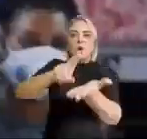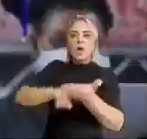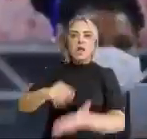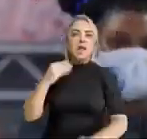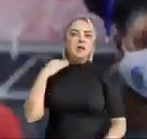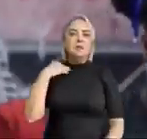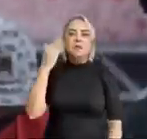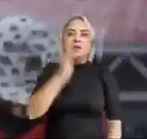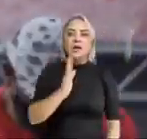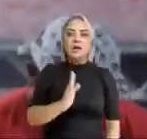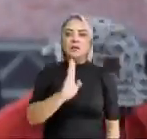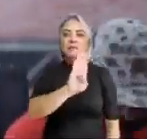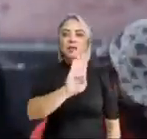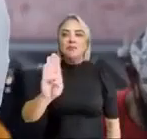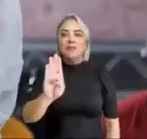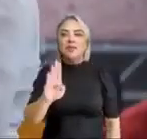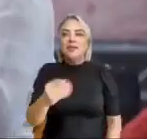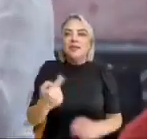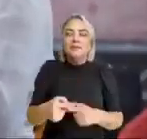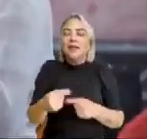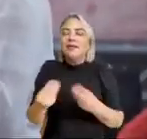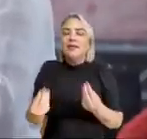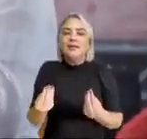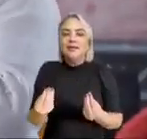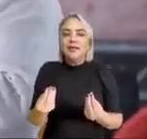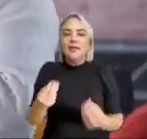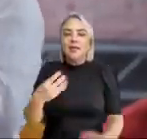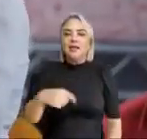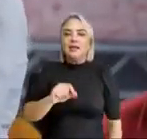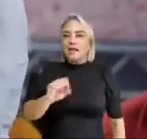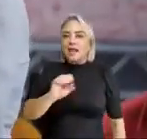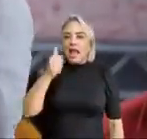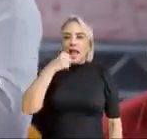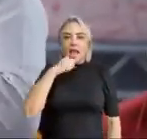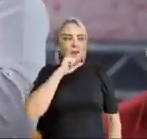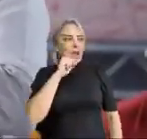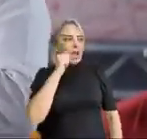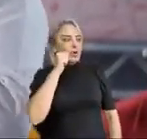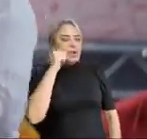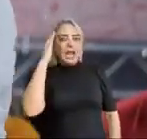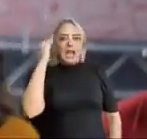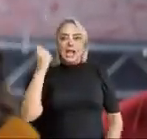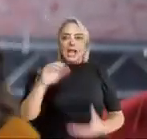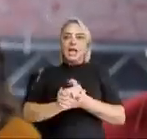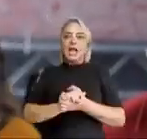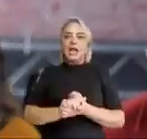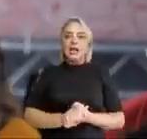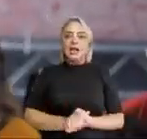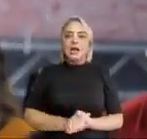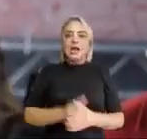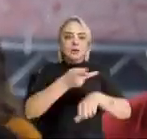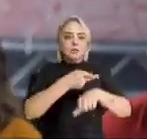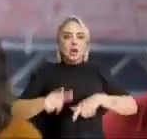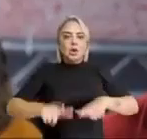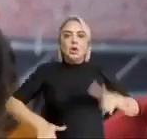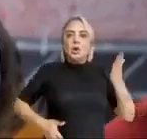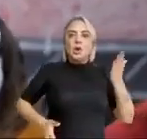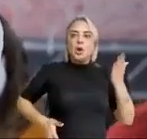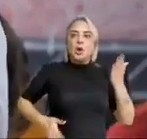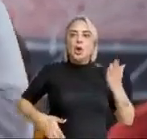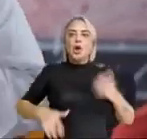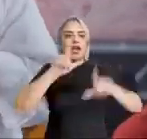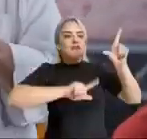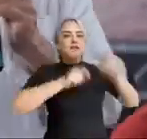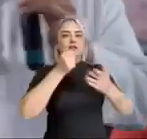quê? Imagina a mulher que resolve casar com o Guedes e ele fica desempregado. Ao invés de procurar emprego, o vagabundo quer vender a televisão, a